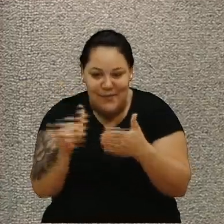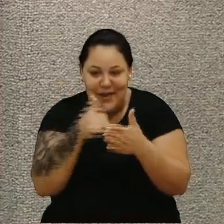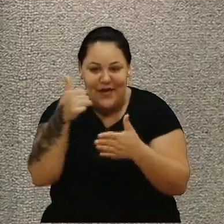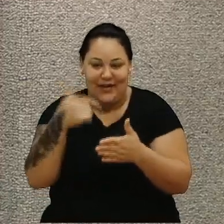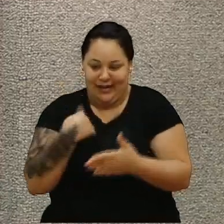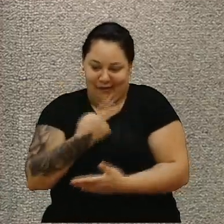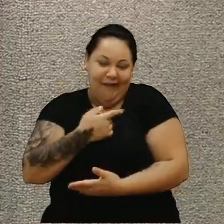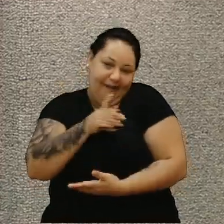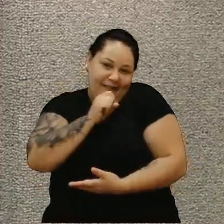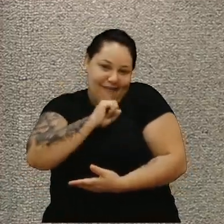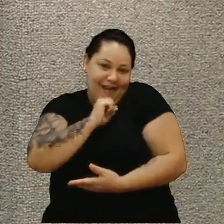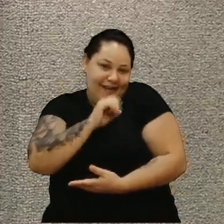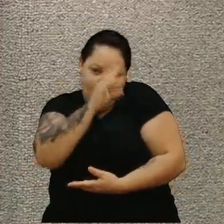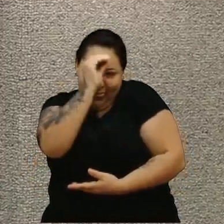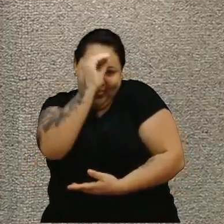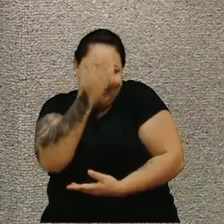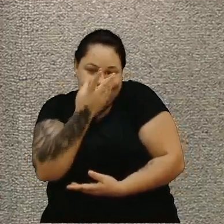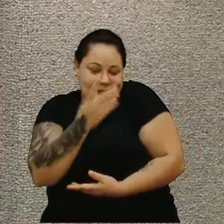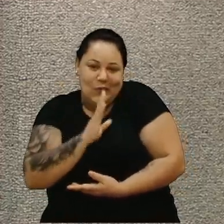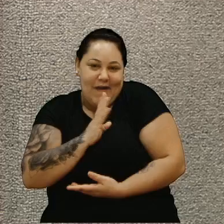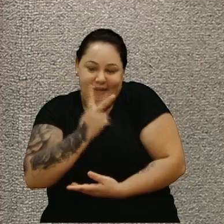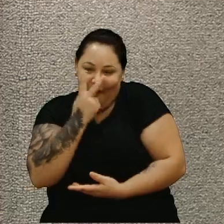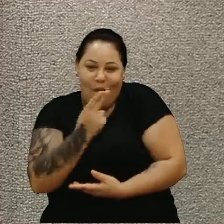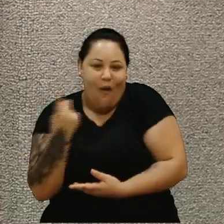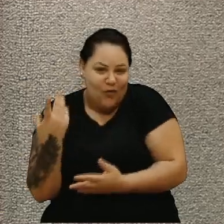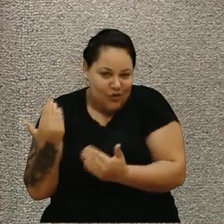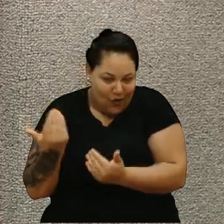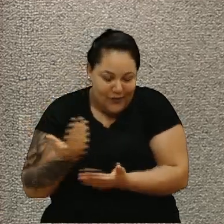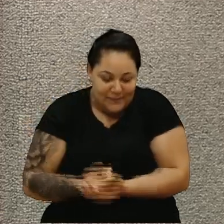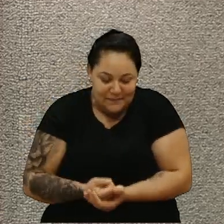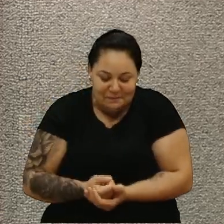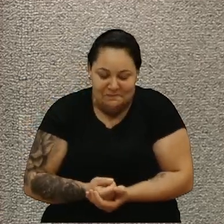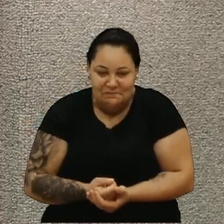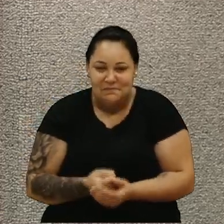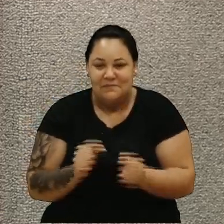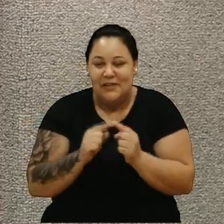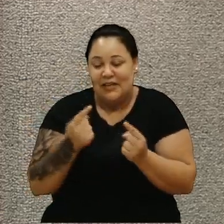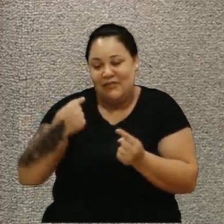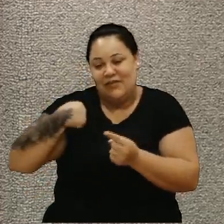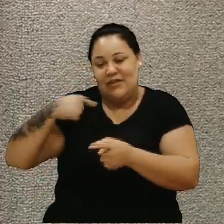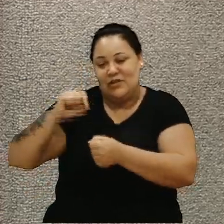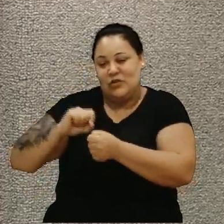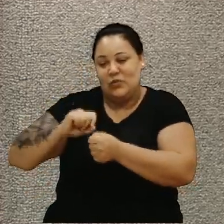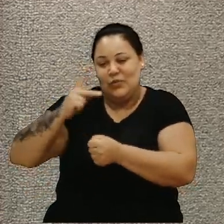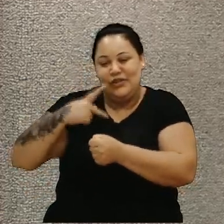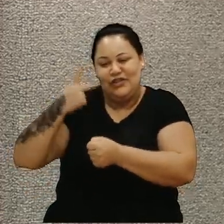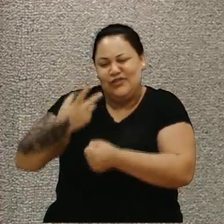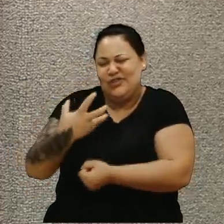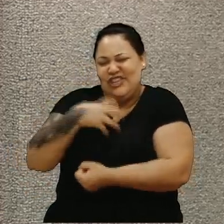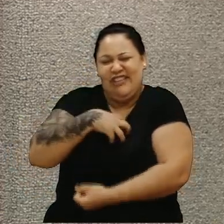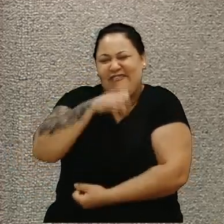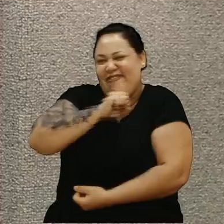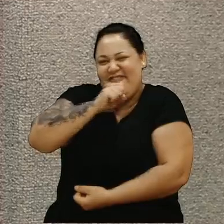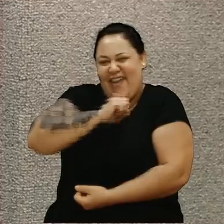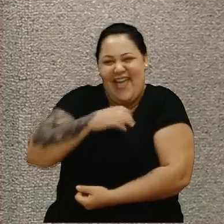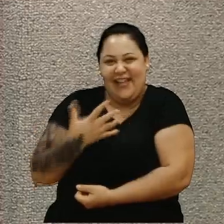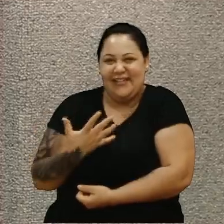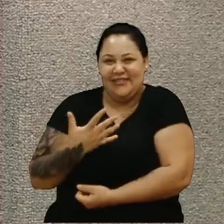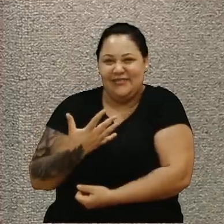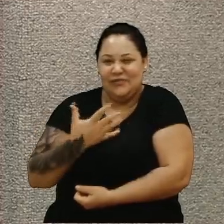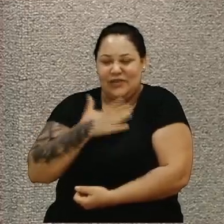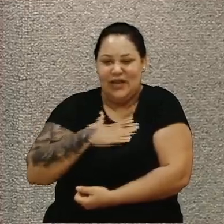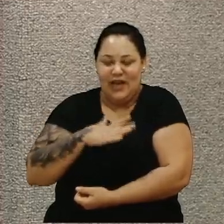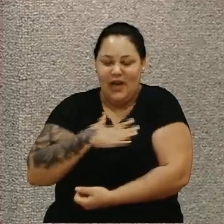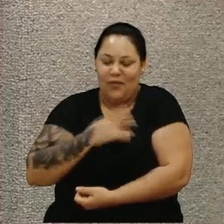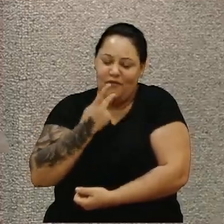tem essa condição, né? Então, eu faço política da forma antiga ainda, com muita tranquilidade